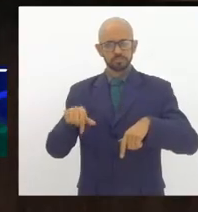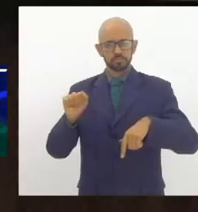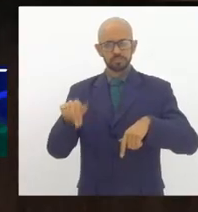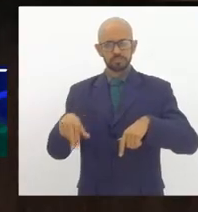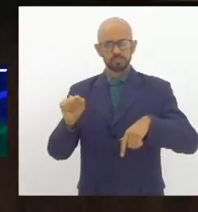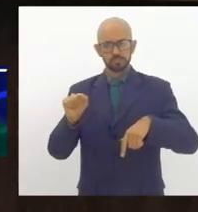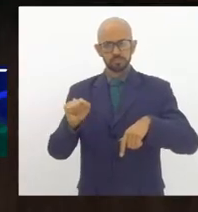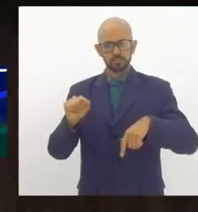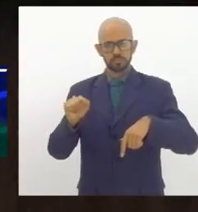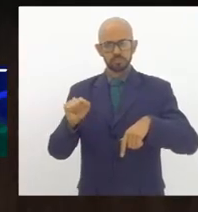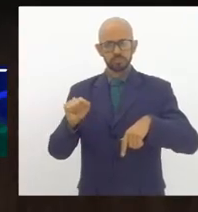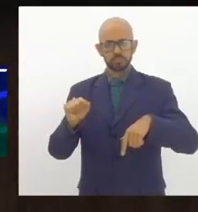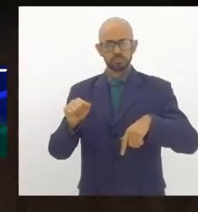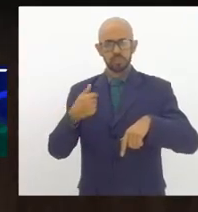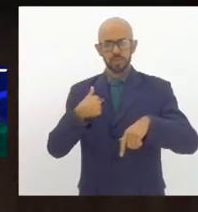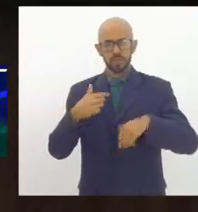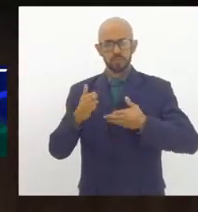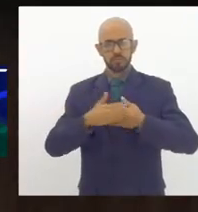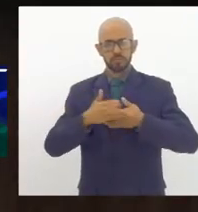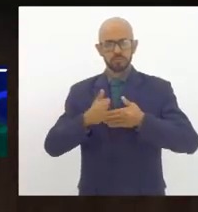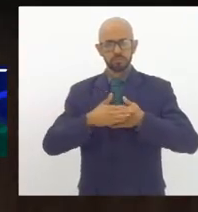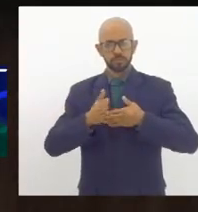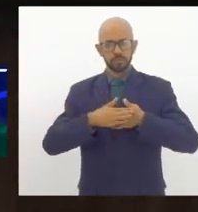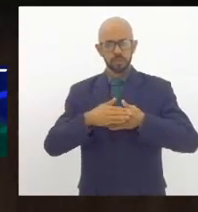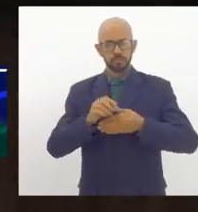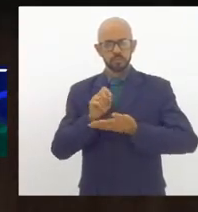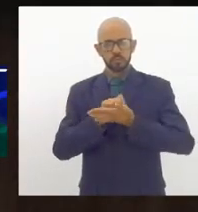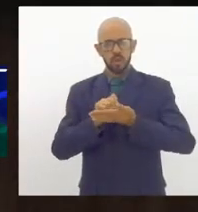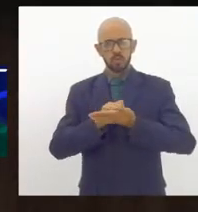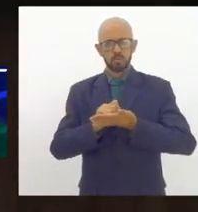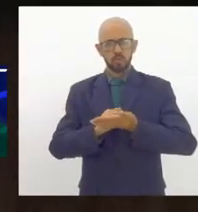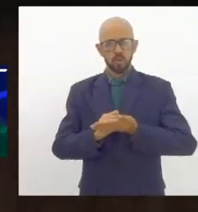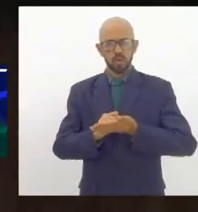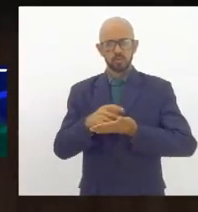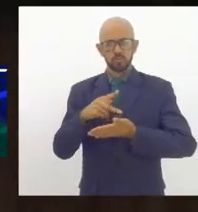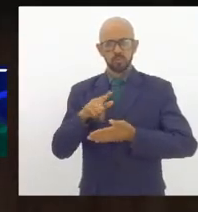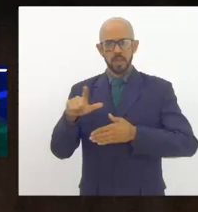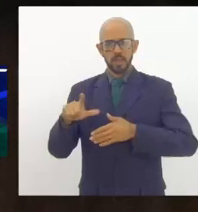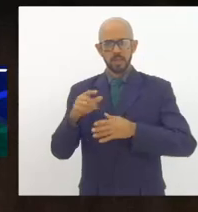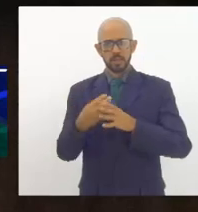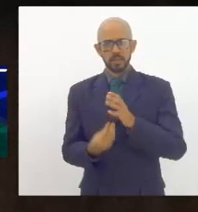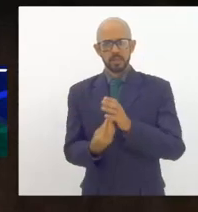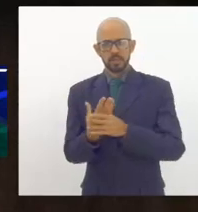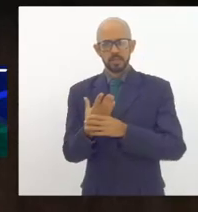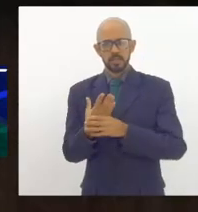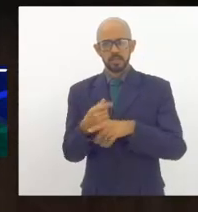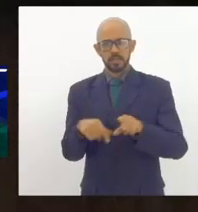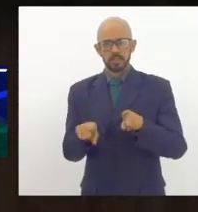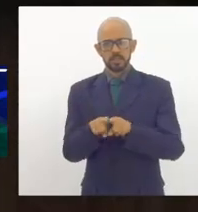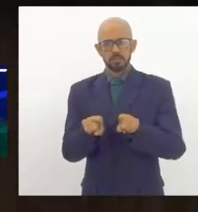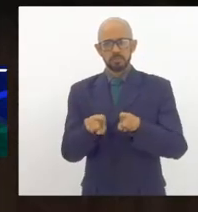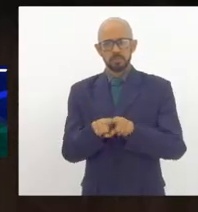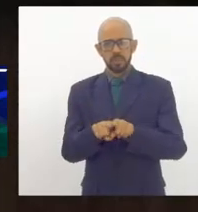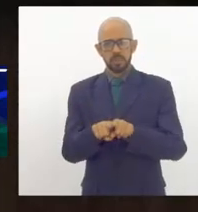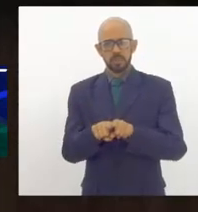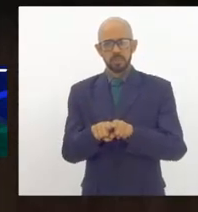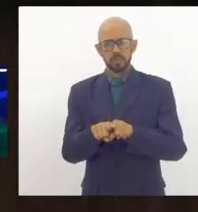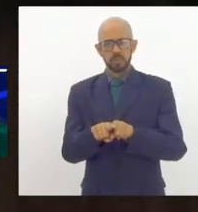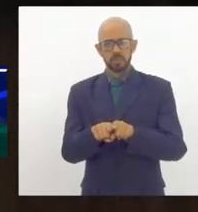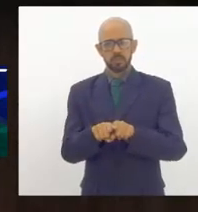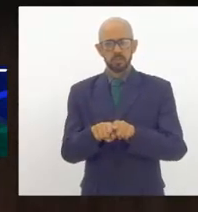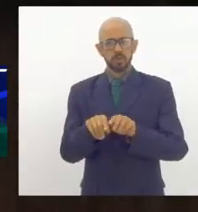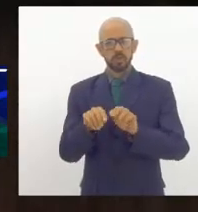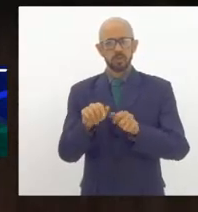Passos dizer que eu mesmo a sua autora de um projeto que cria né opran o